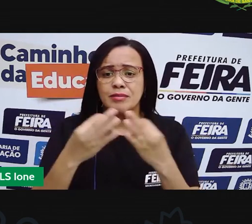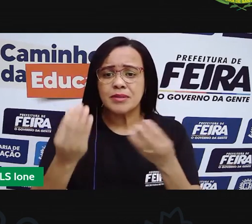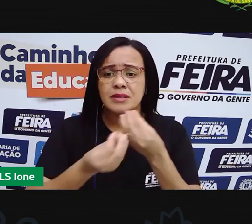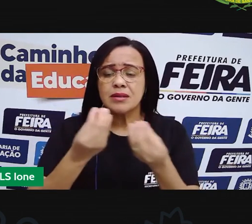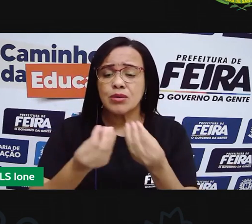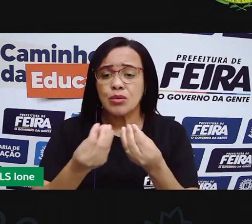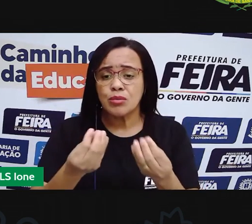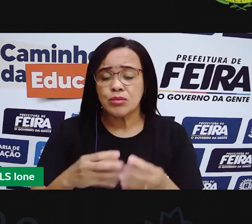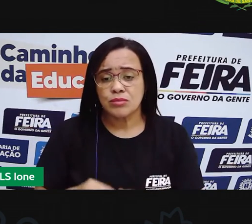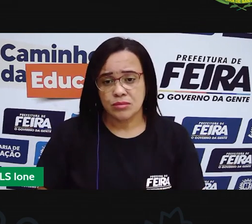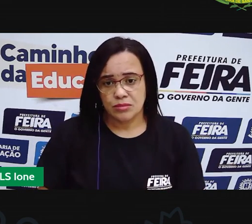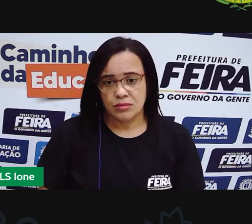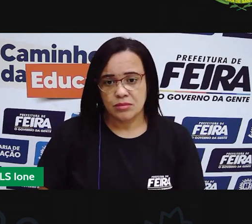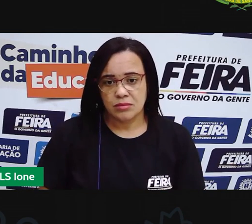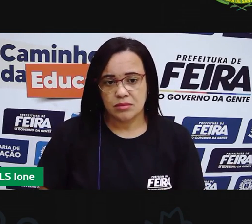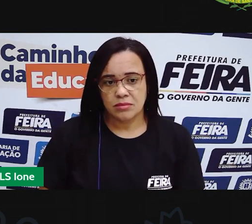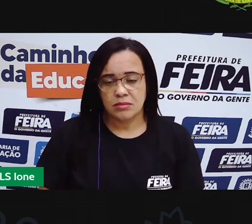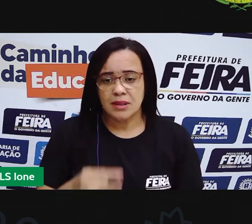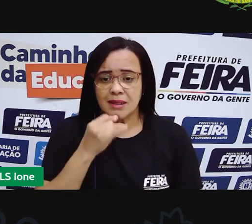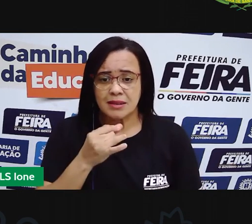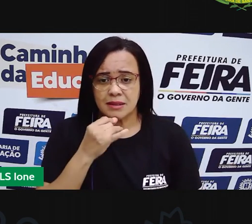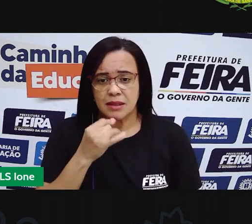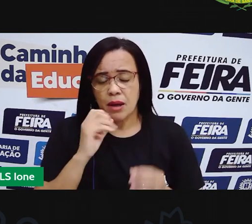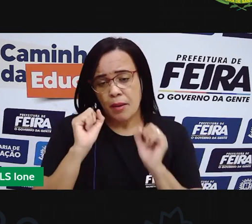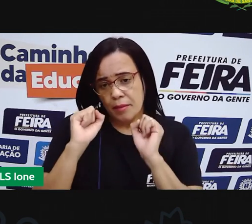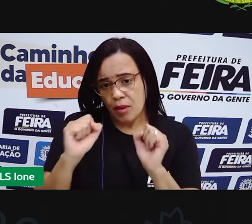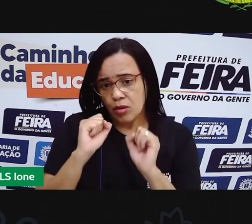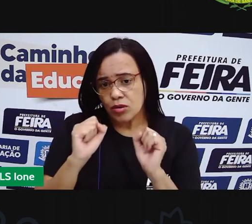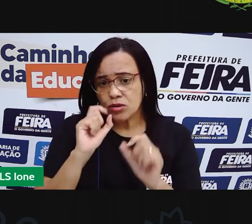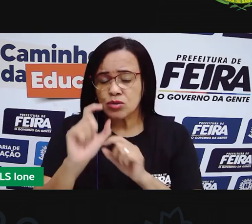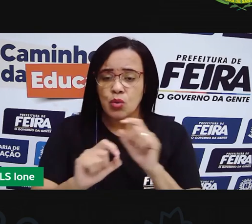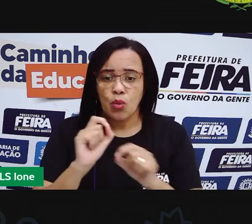G1 a escrever